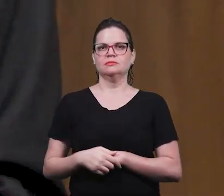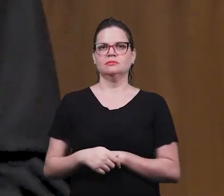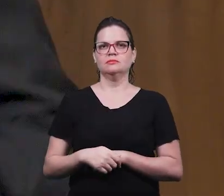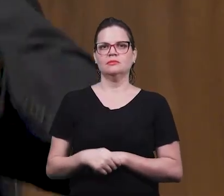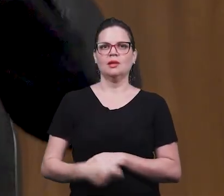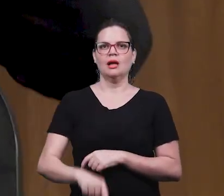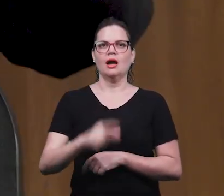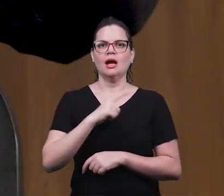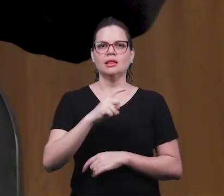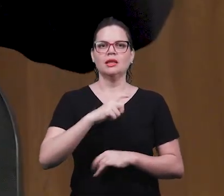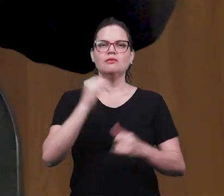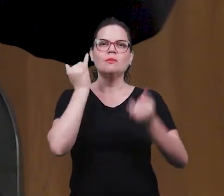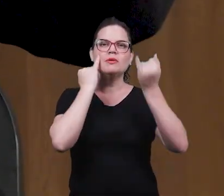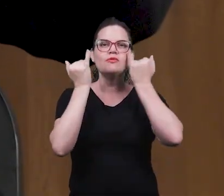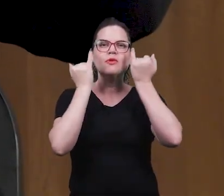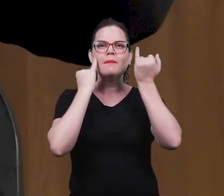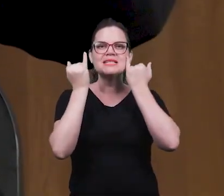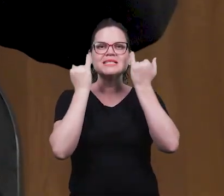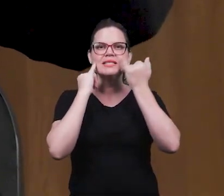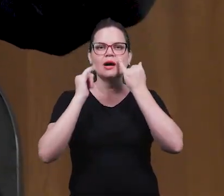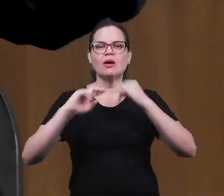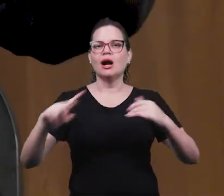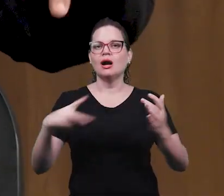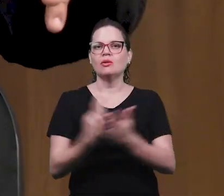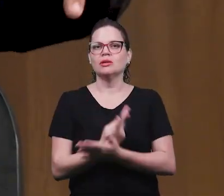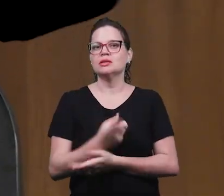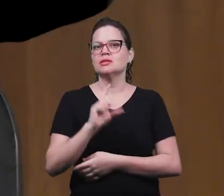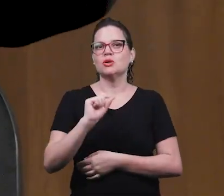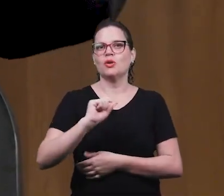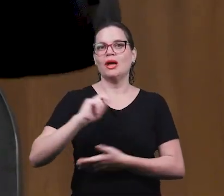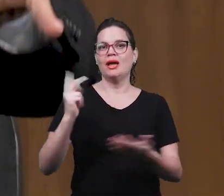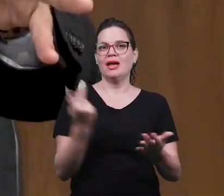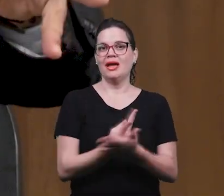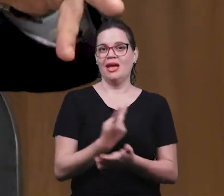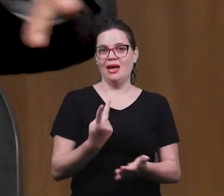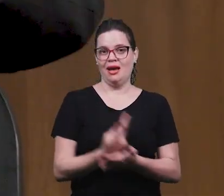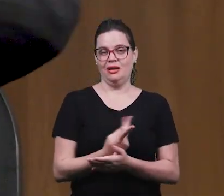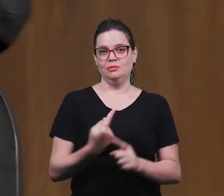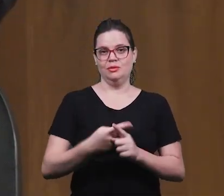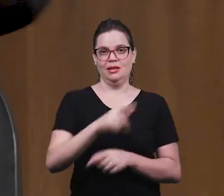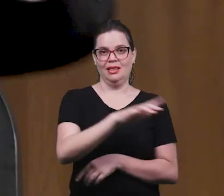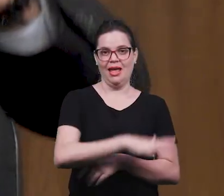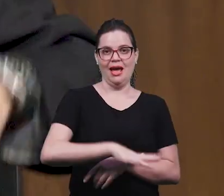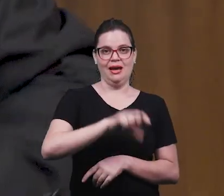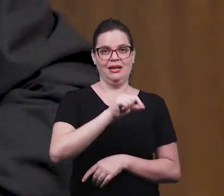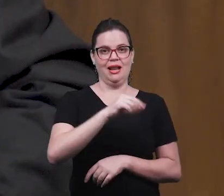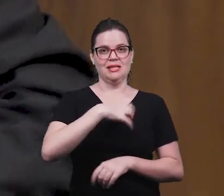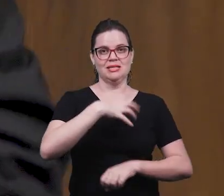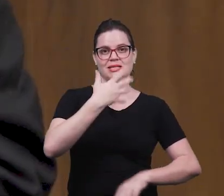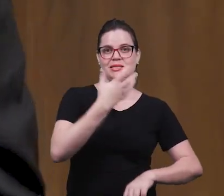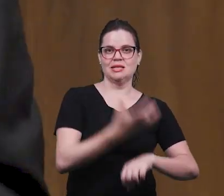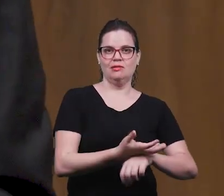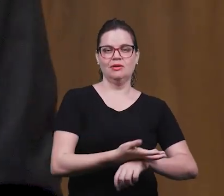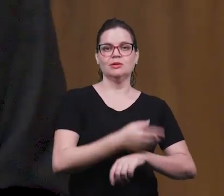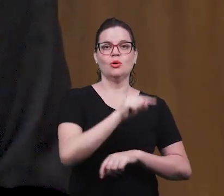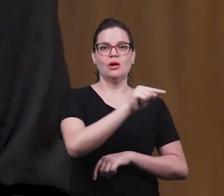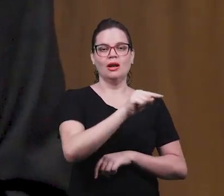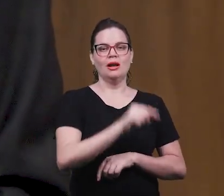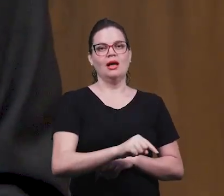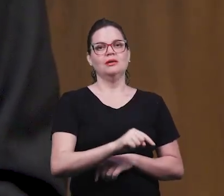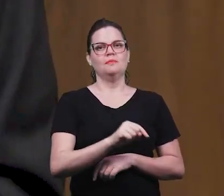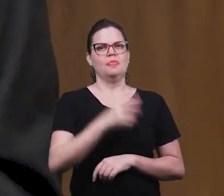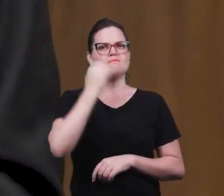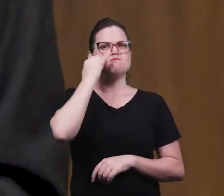chegou errada para um comandante, um almirante que era do distrito, né, que era o comandante da área lá de Salvador. E ele ligou para o